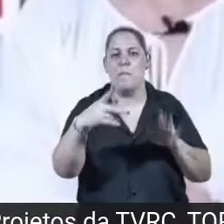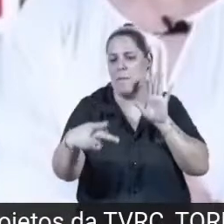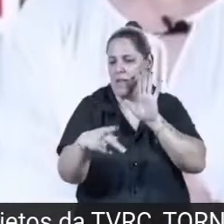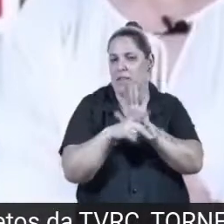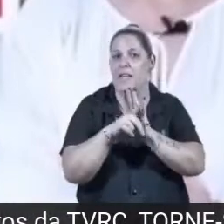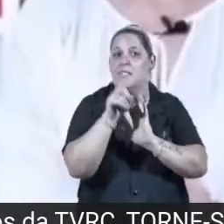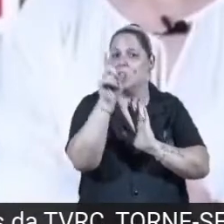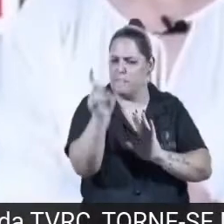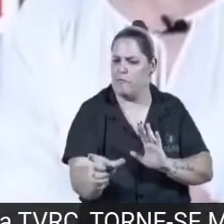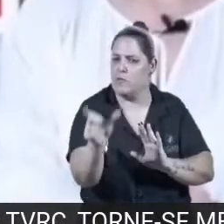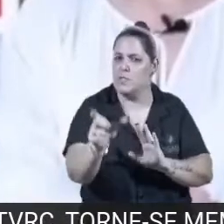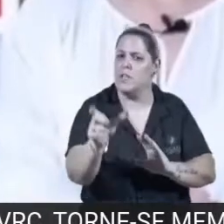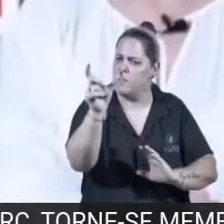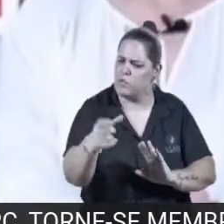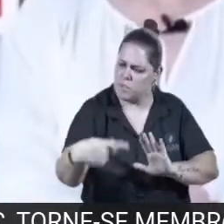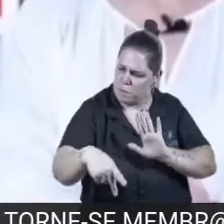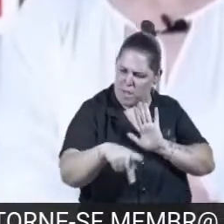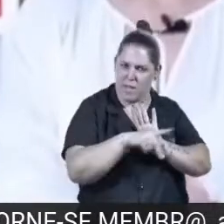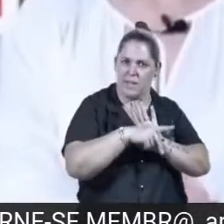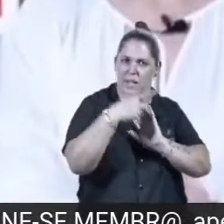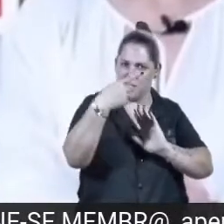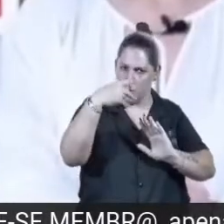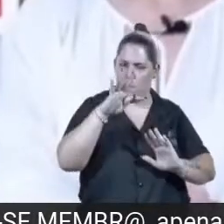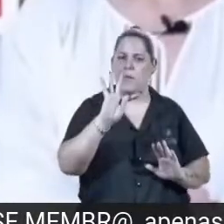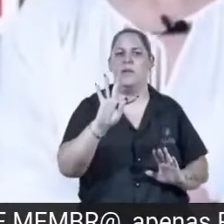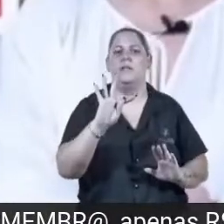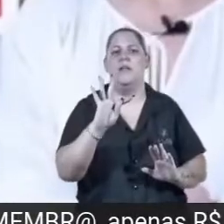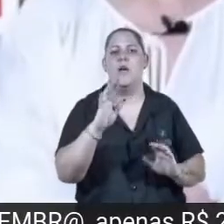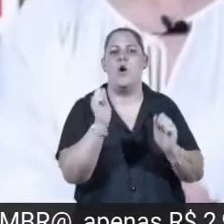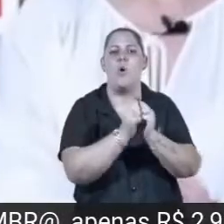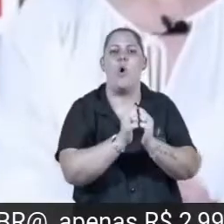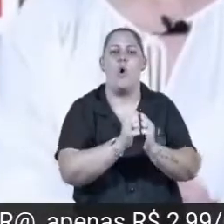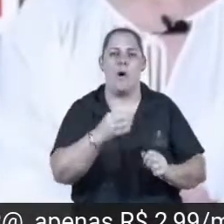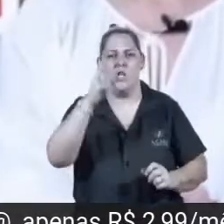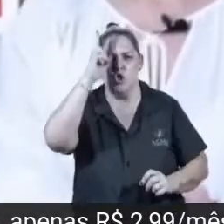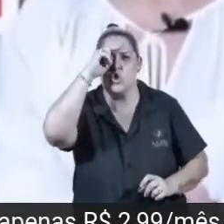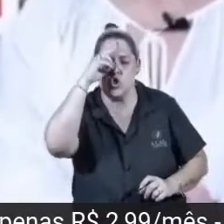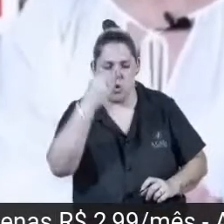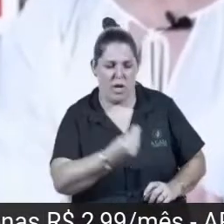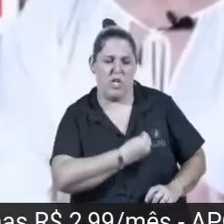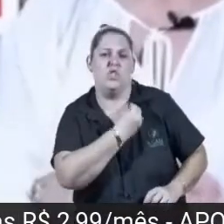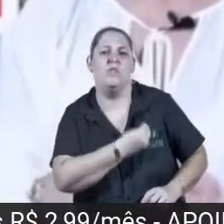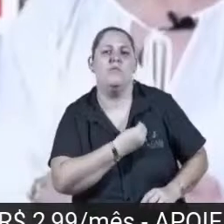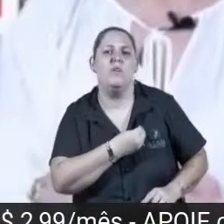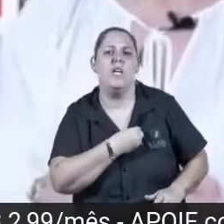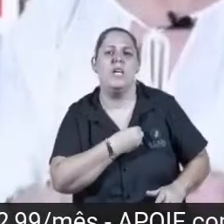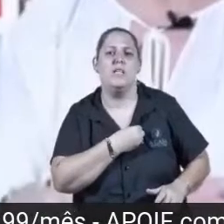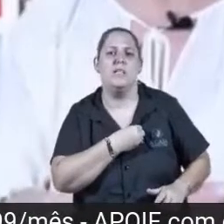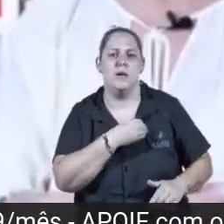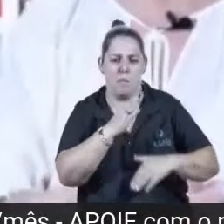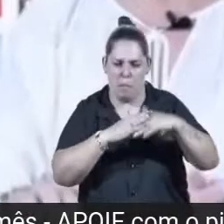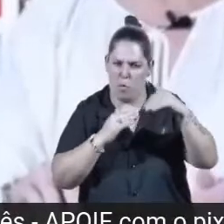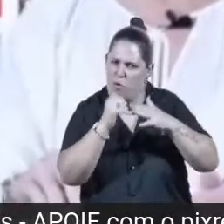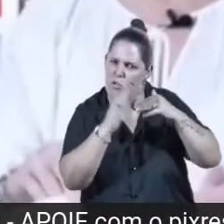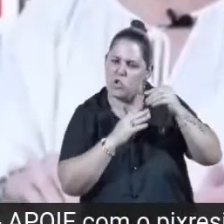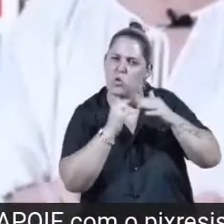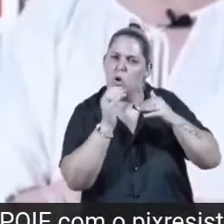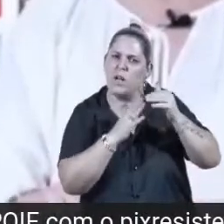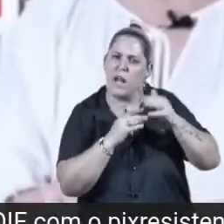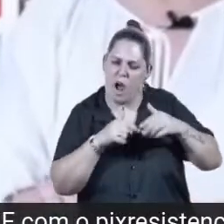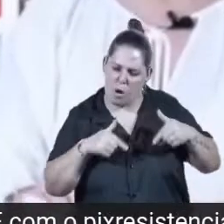você é este partido como praxis da sua existência profissional, como militante,